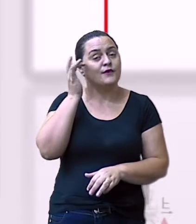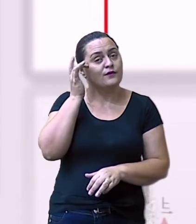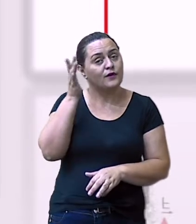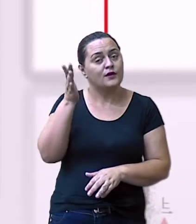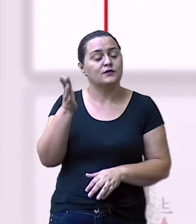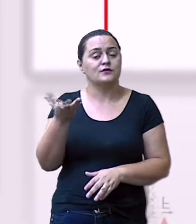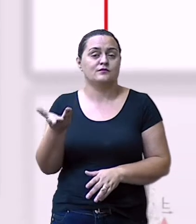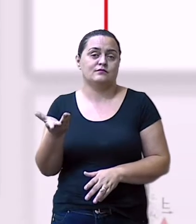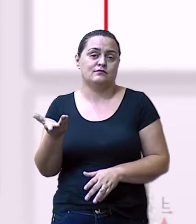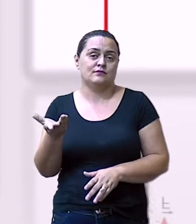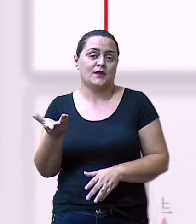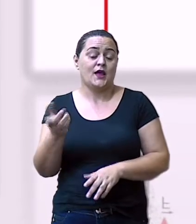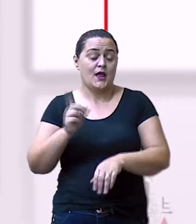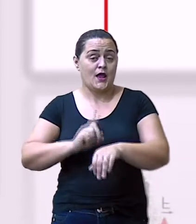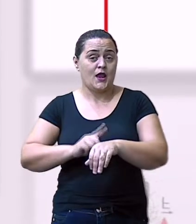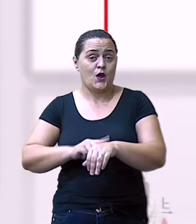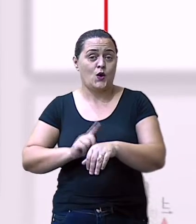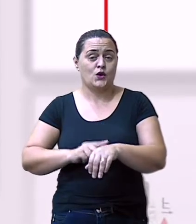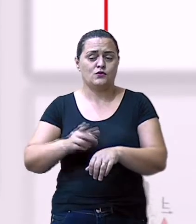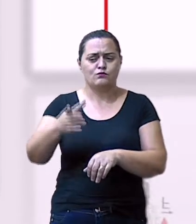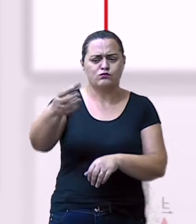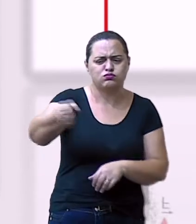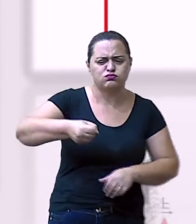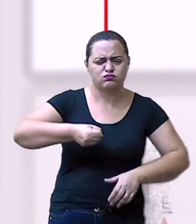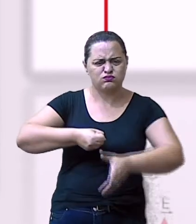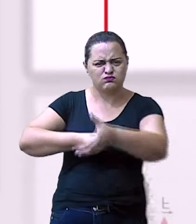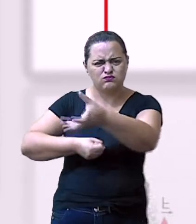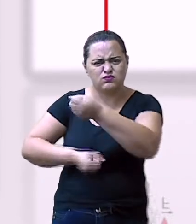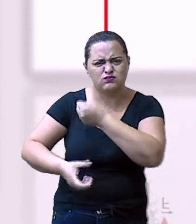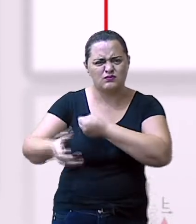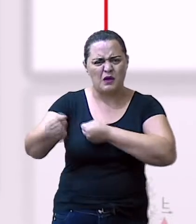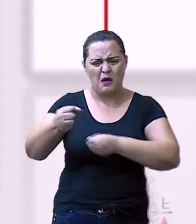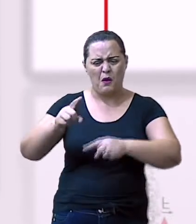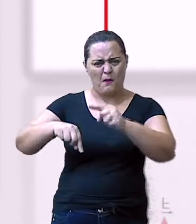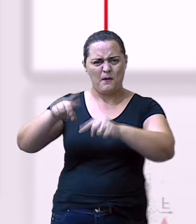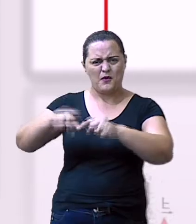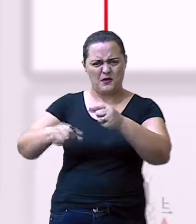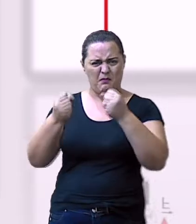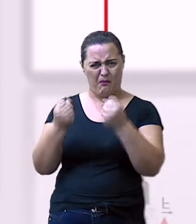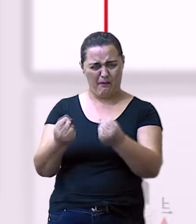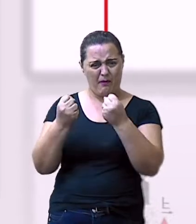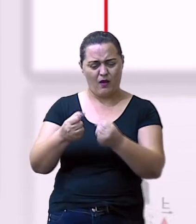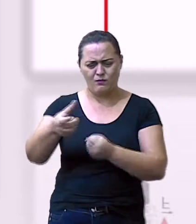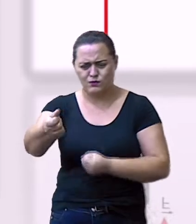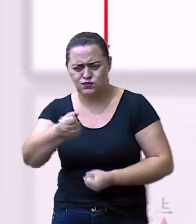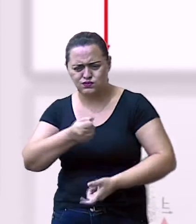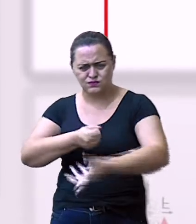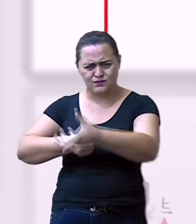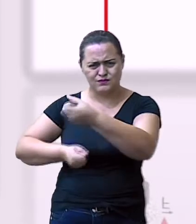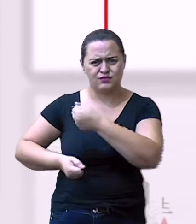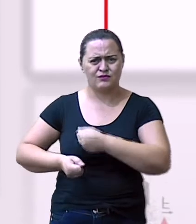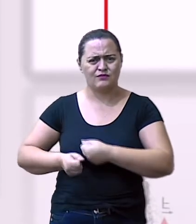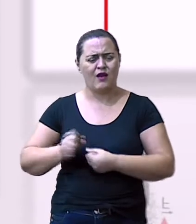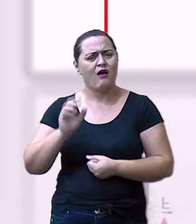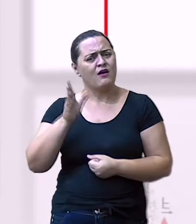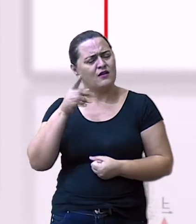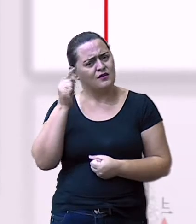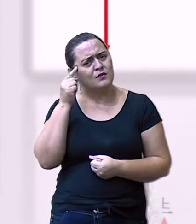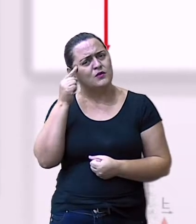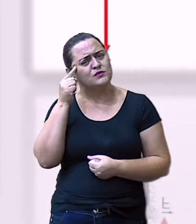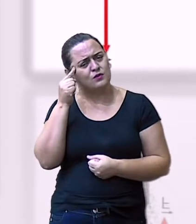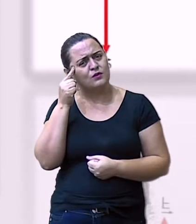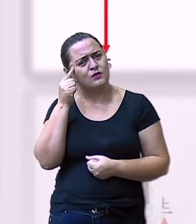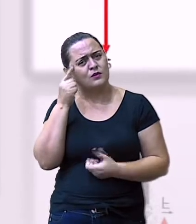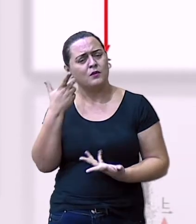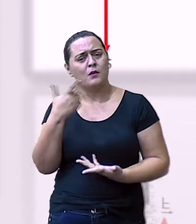de puxar um objeto pesado. Já pararam para pensar como é mais fácil fazer isso ali